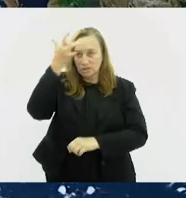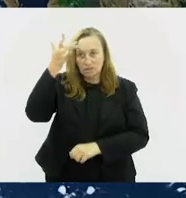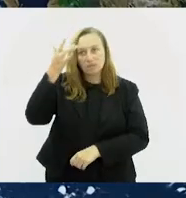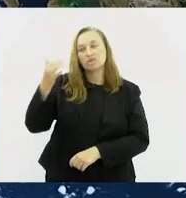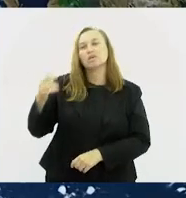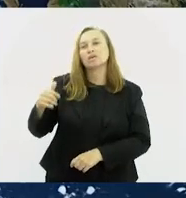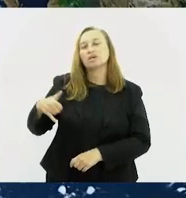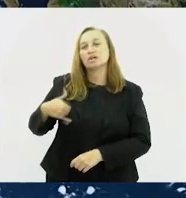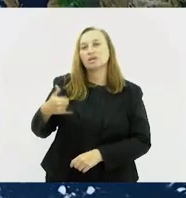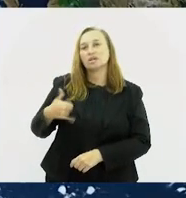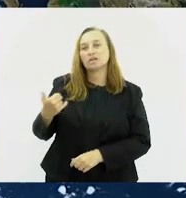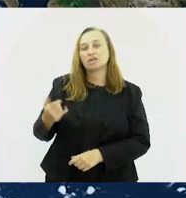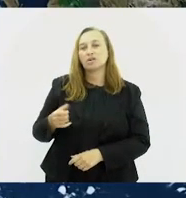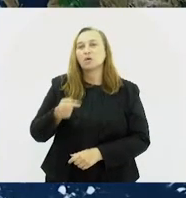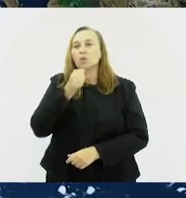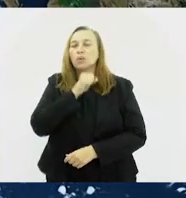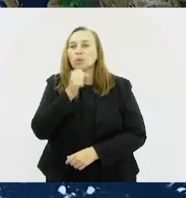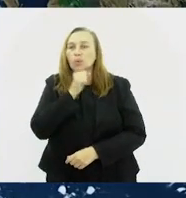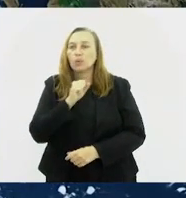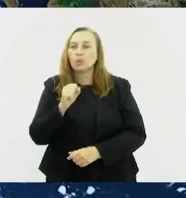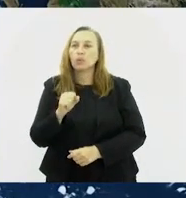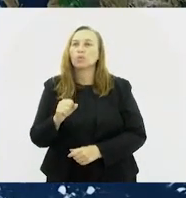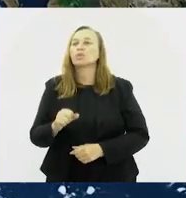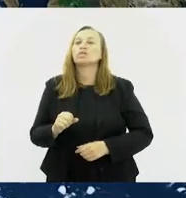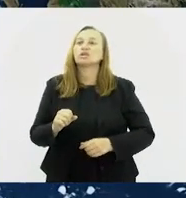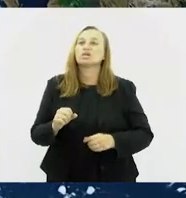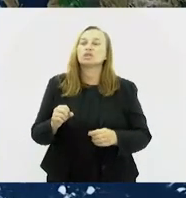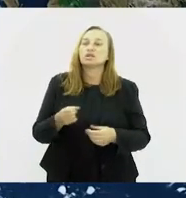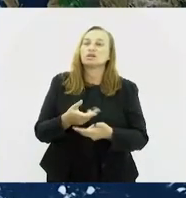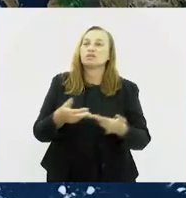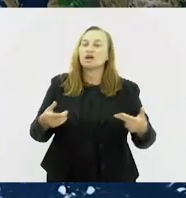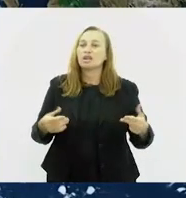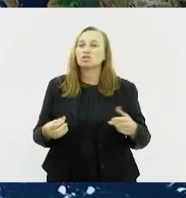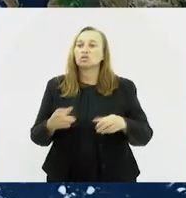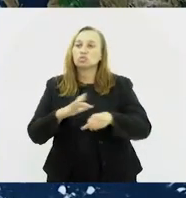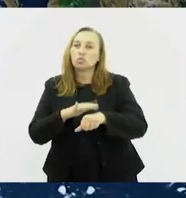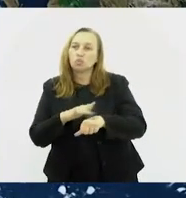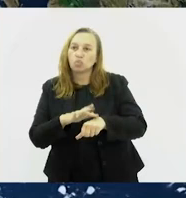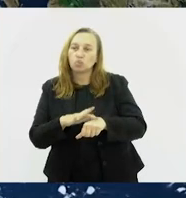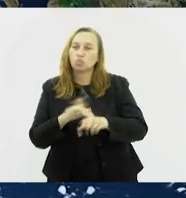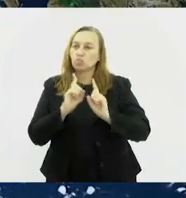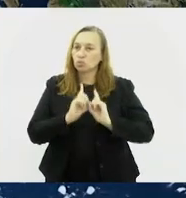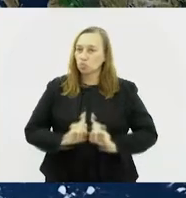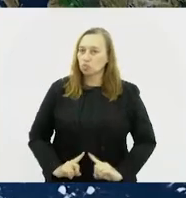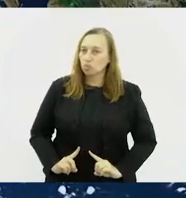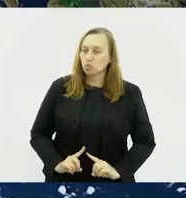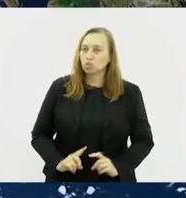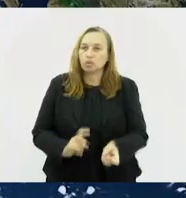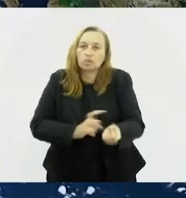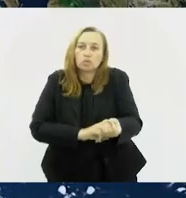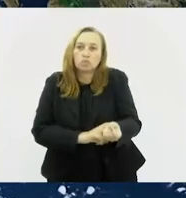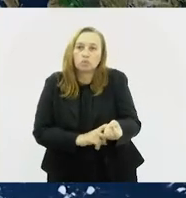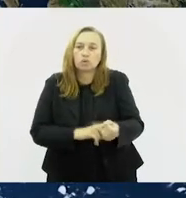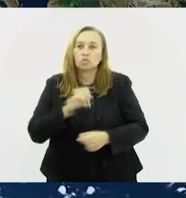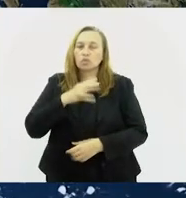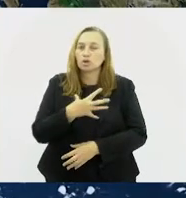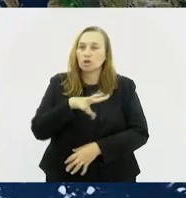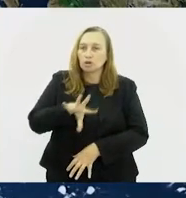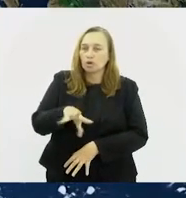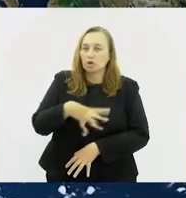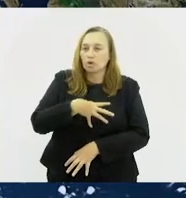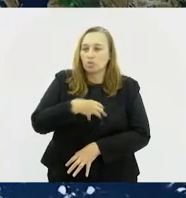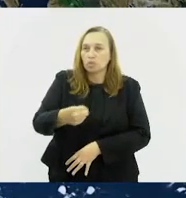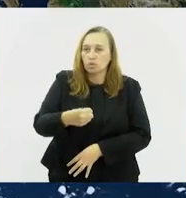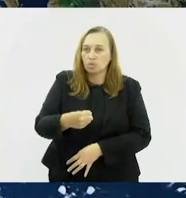redução de risco e do surgimento de doenças como depressão, ansiedade e suicídio. Né,